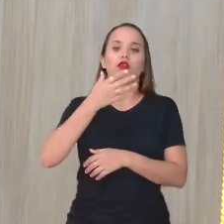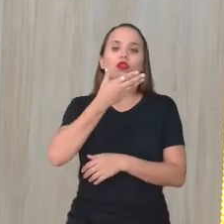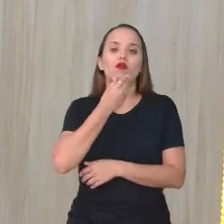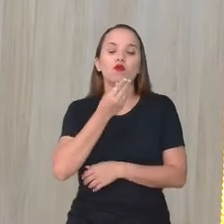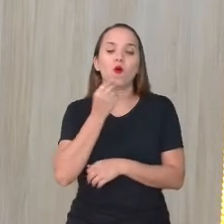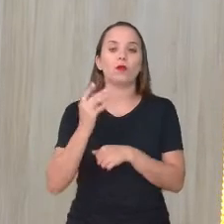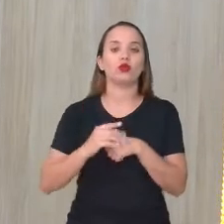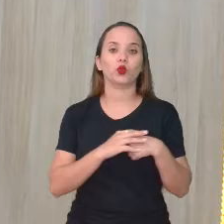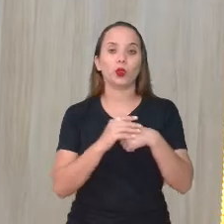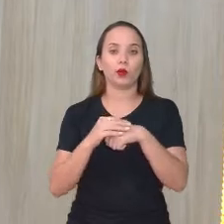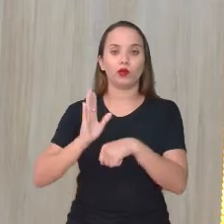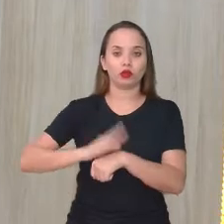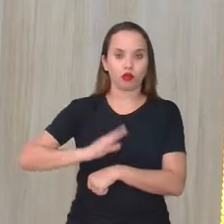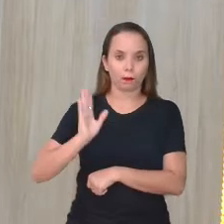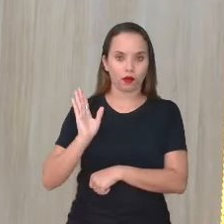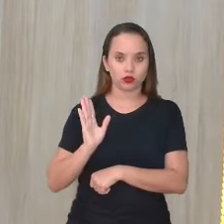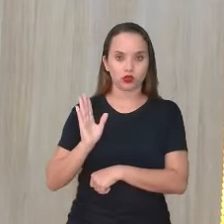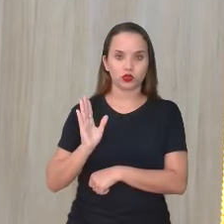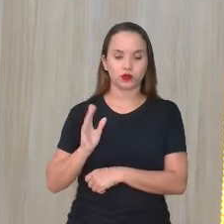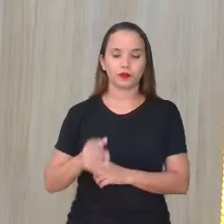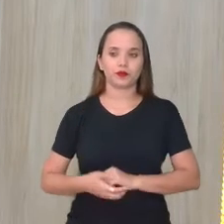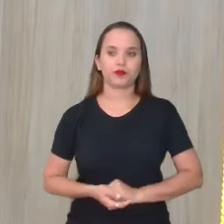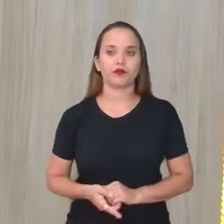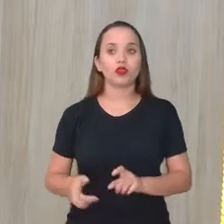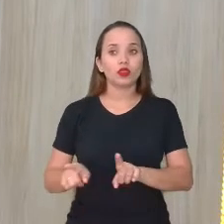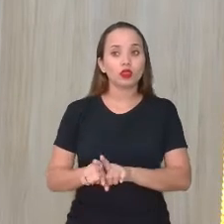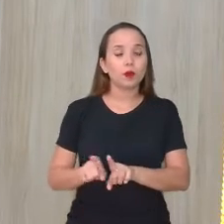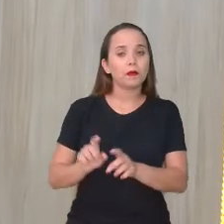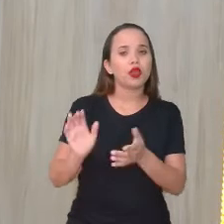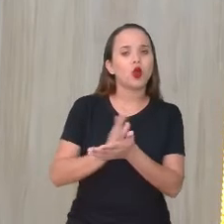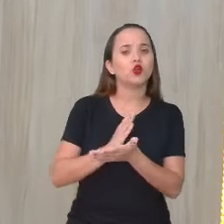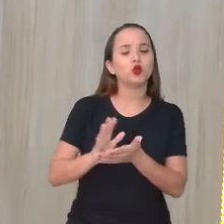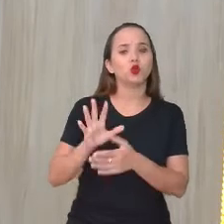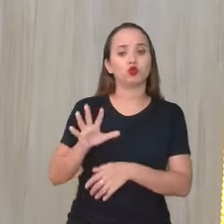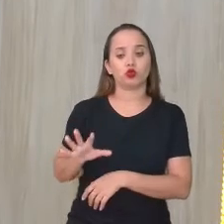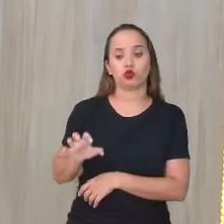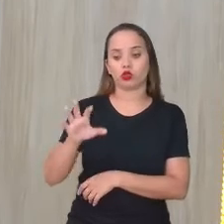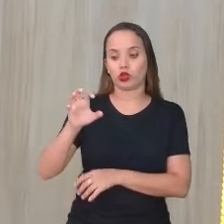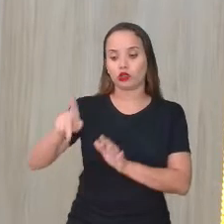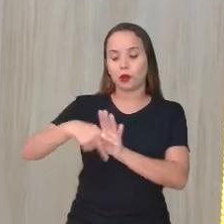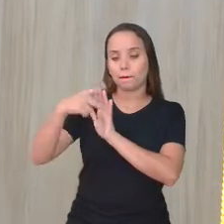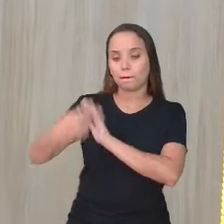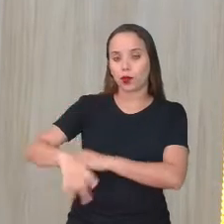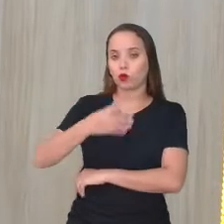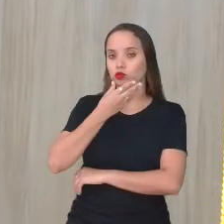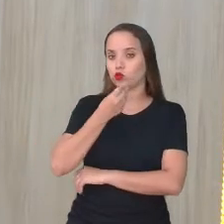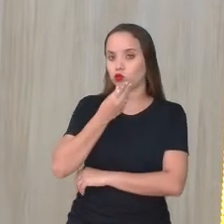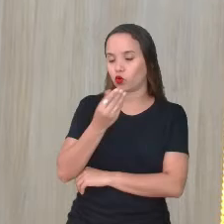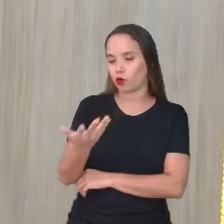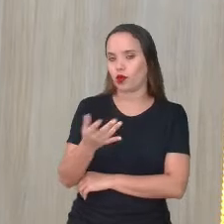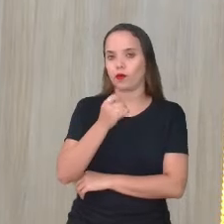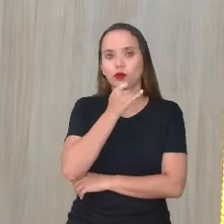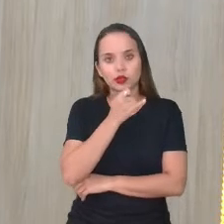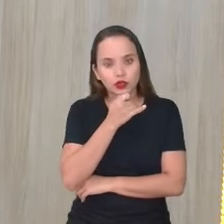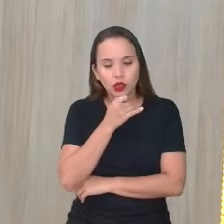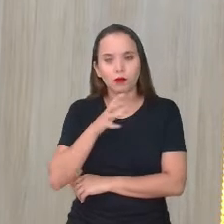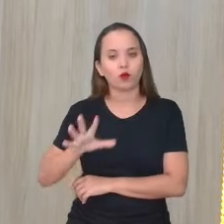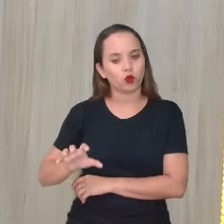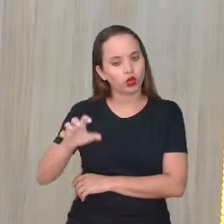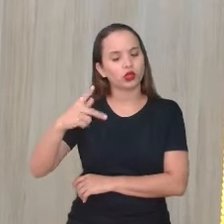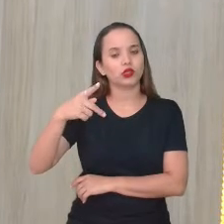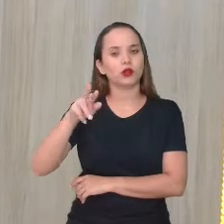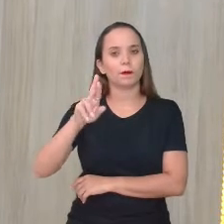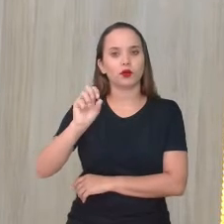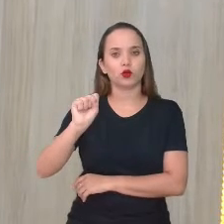homens. E alguns tipos de câncer específicos ao corpo masculino. Então, está falando, por exemplo, um câncer de